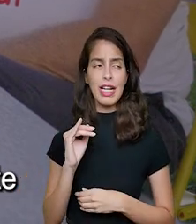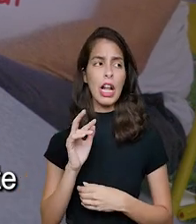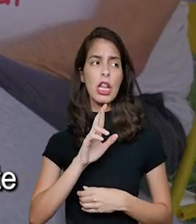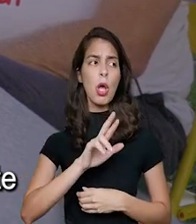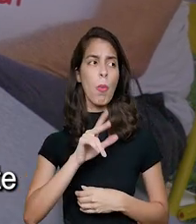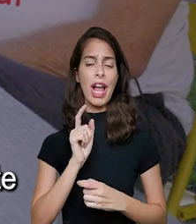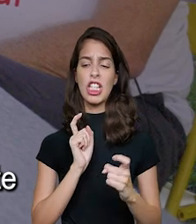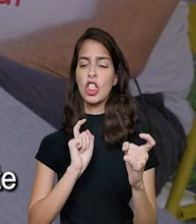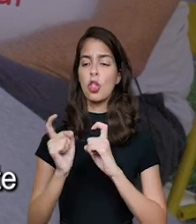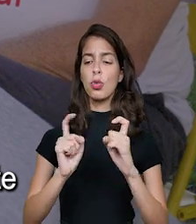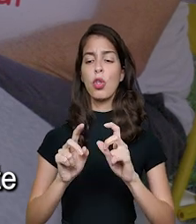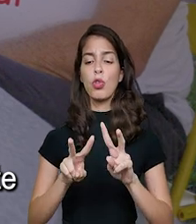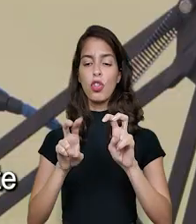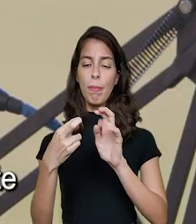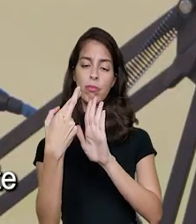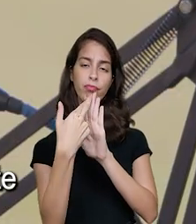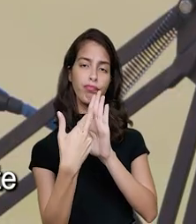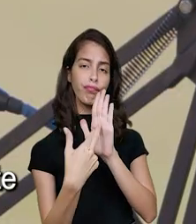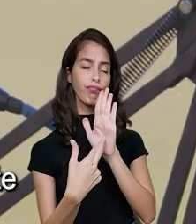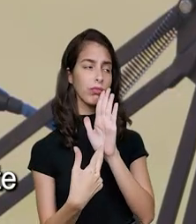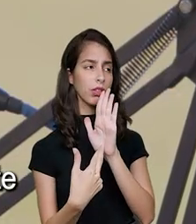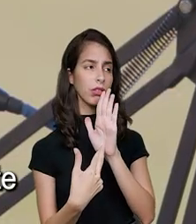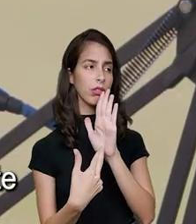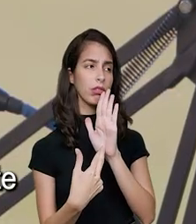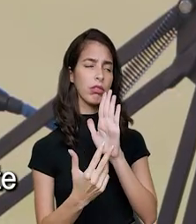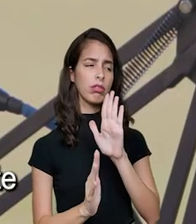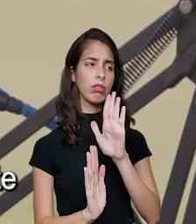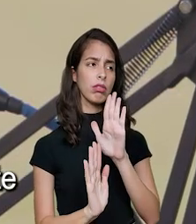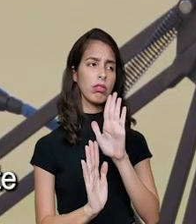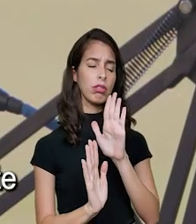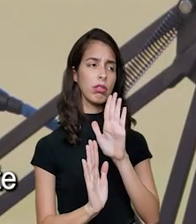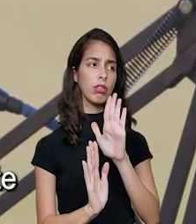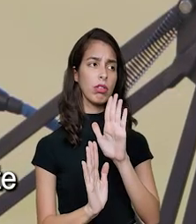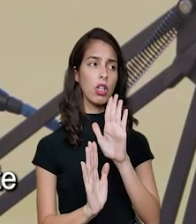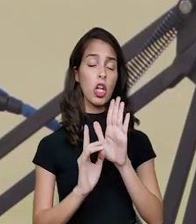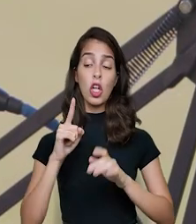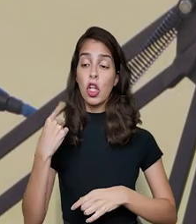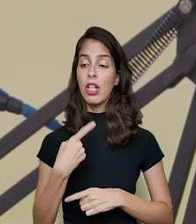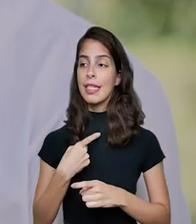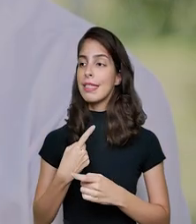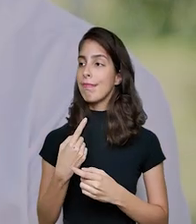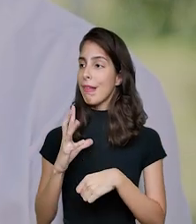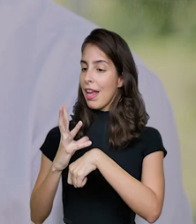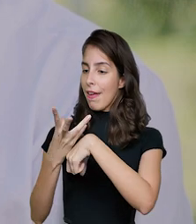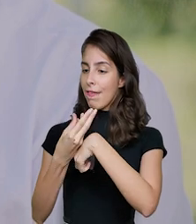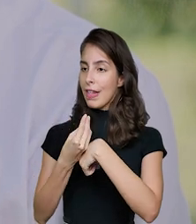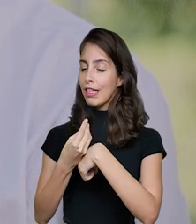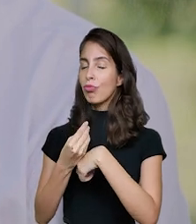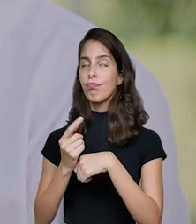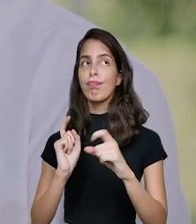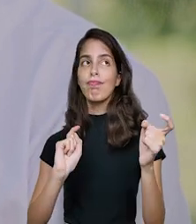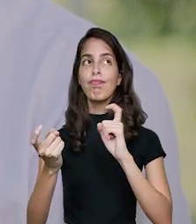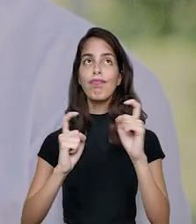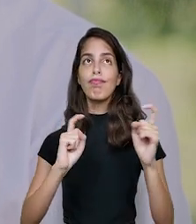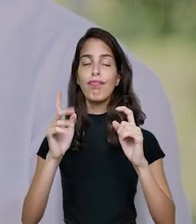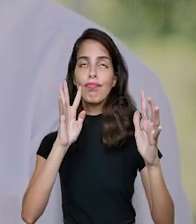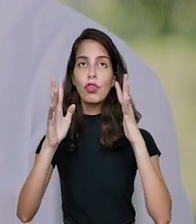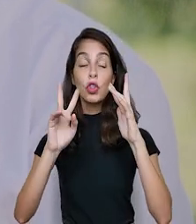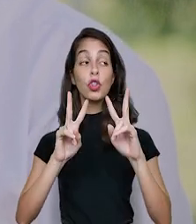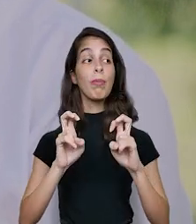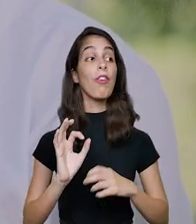discute a rotina bacana a gente não discute a rotina Que bacana a gente discute futuro